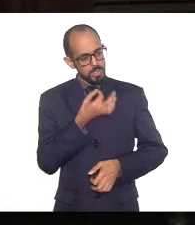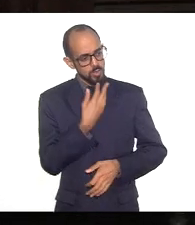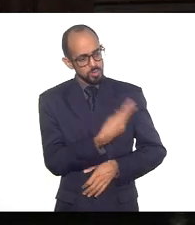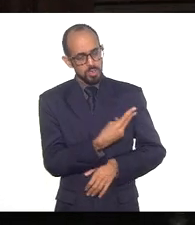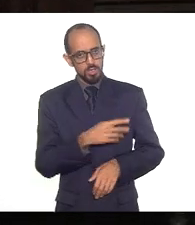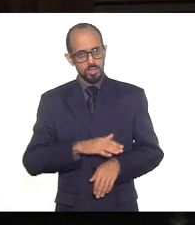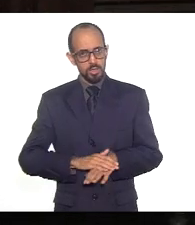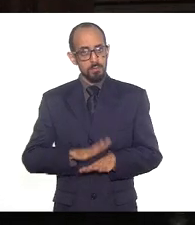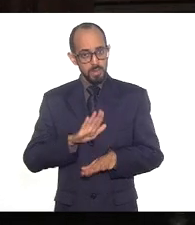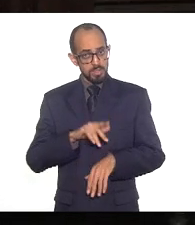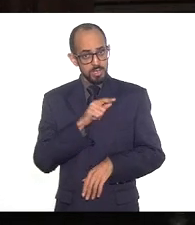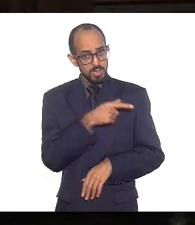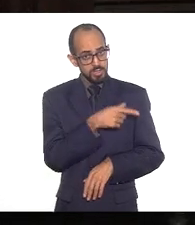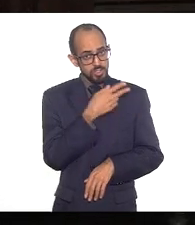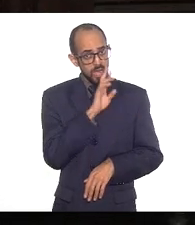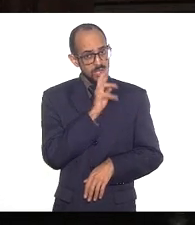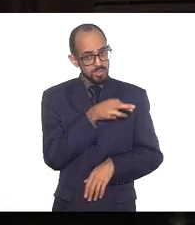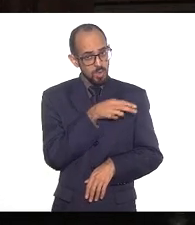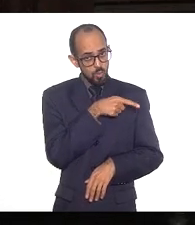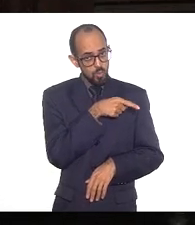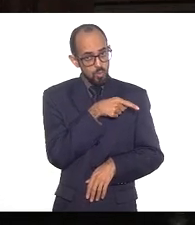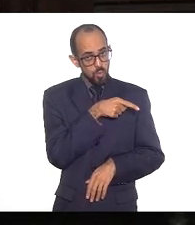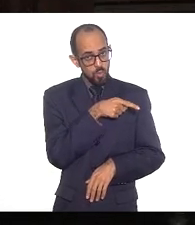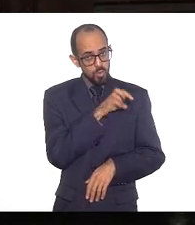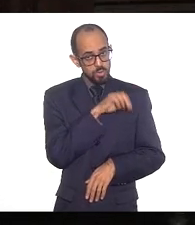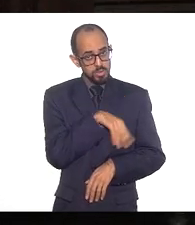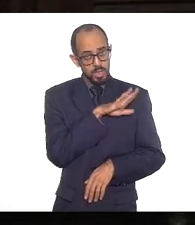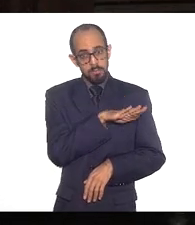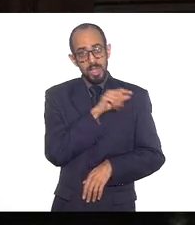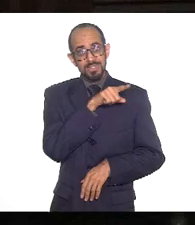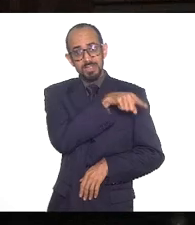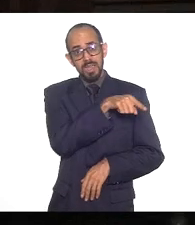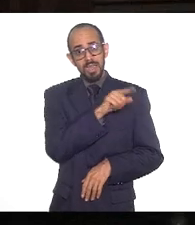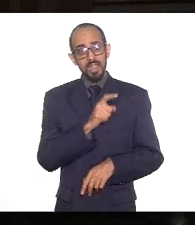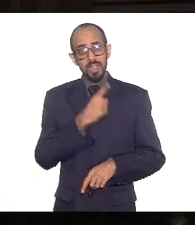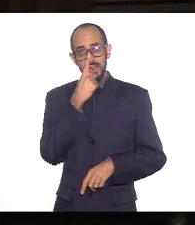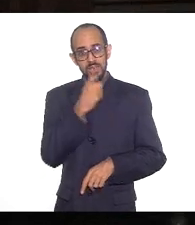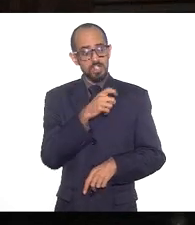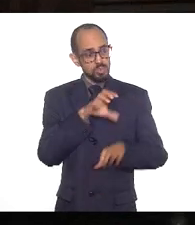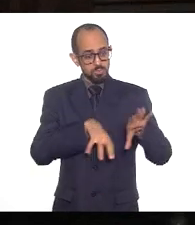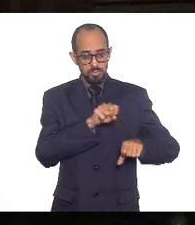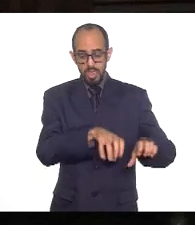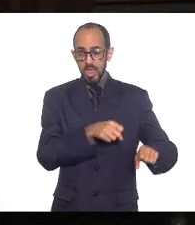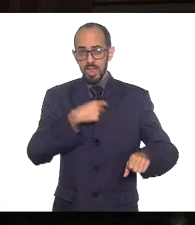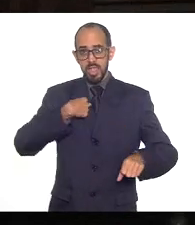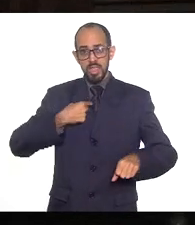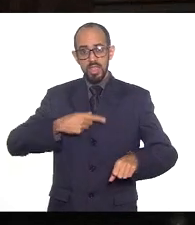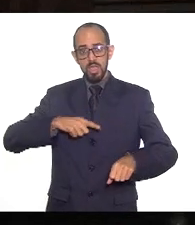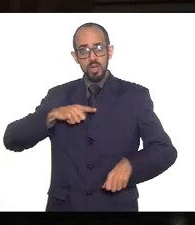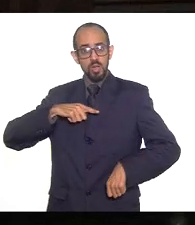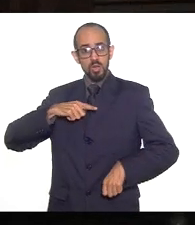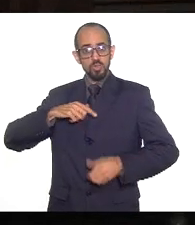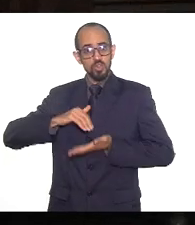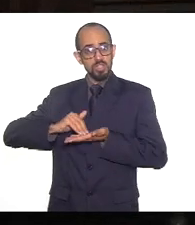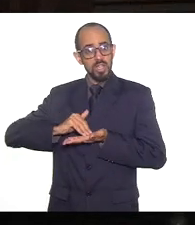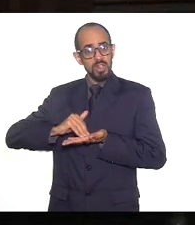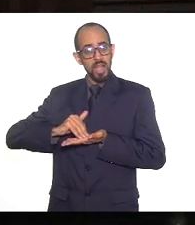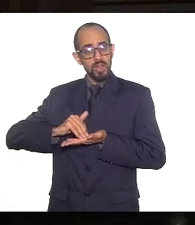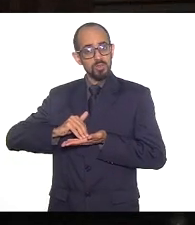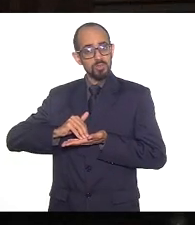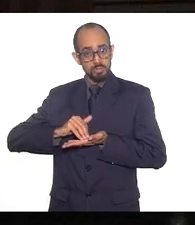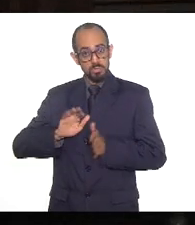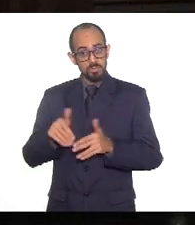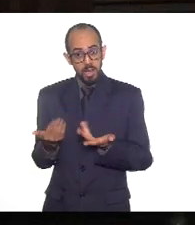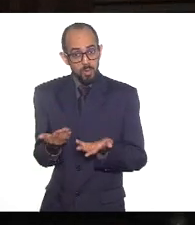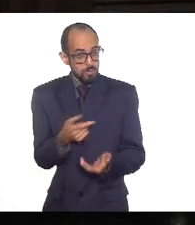garimpo eu te faço Garden que tinha razão eles não se você lendários o secretário sim mas ele tinha razão quem manda é a razão tá certo